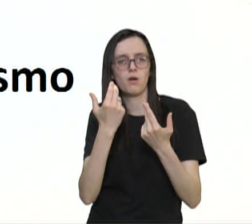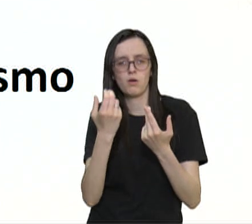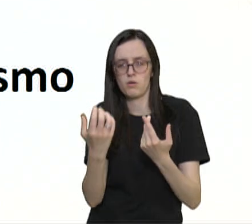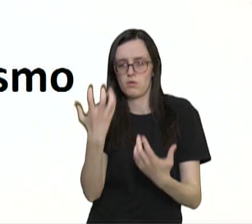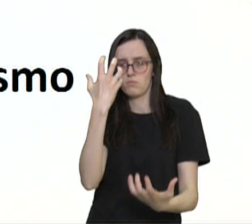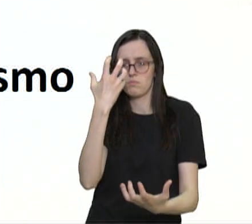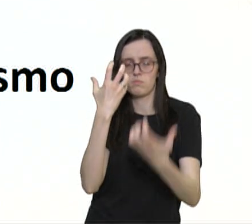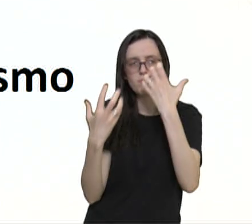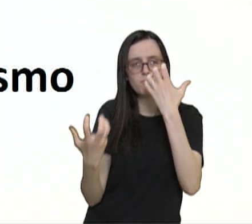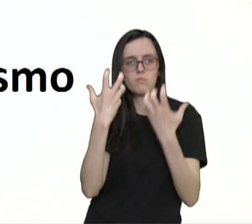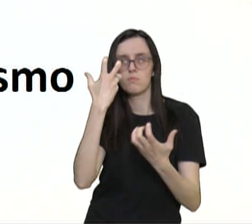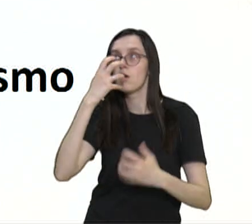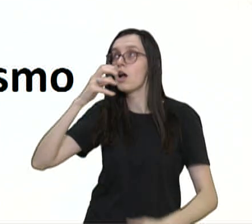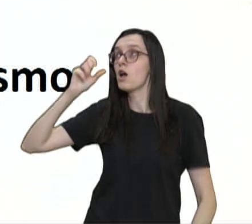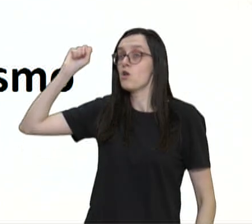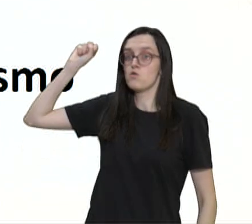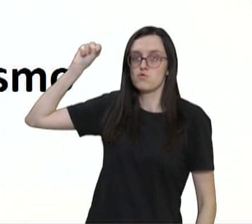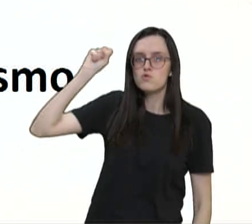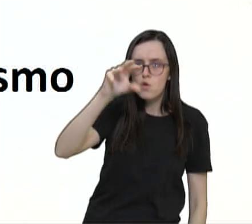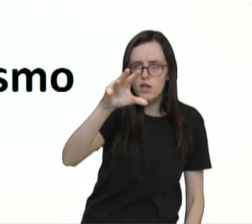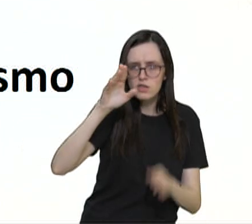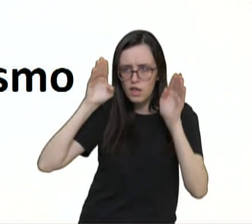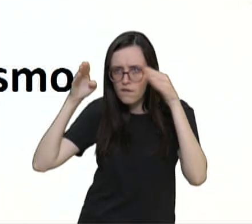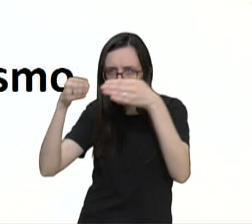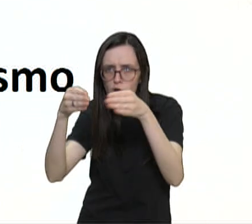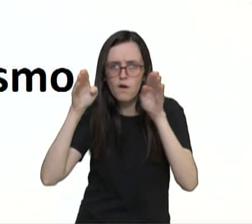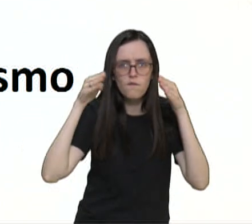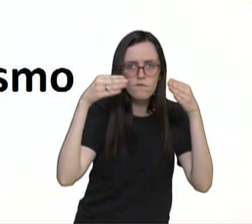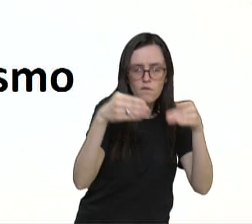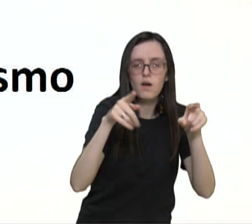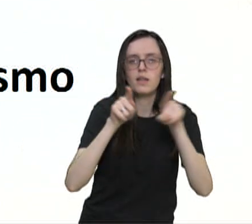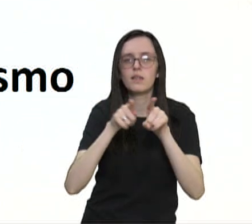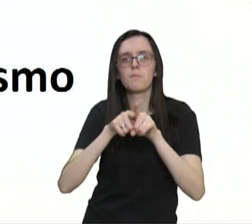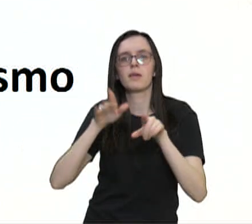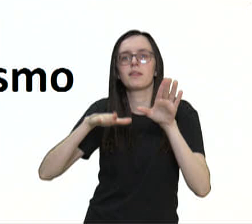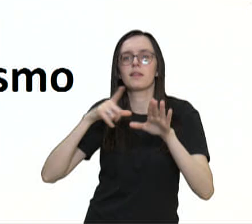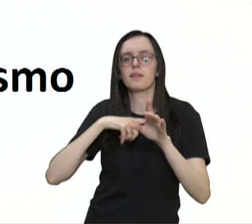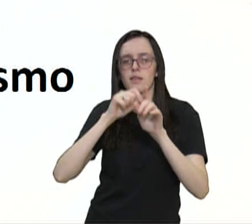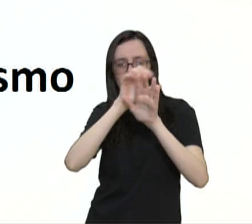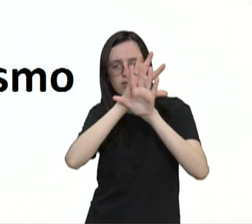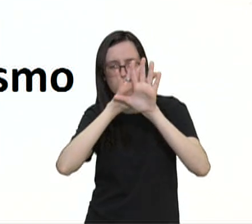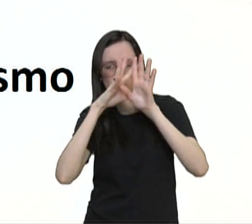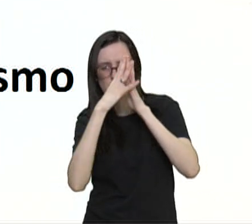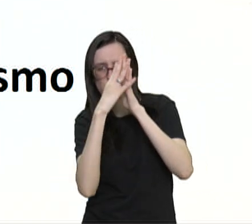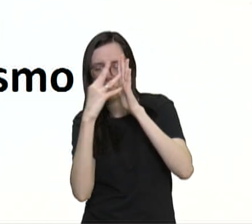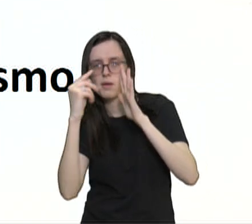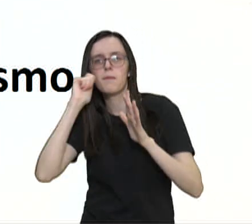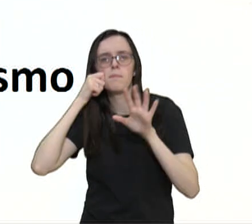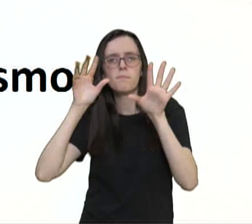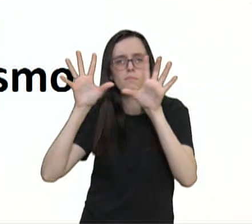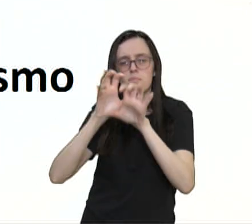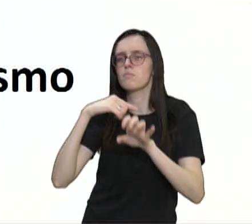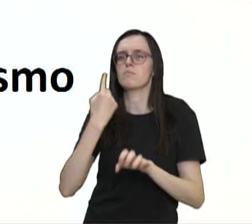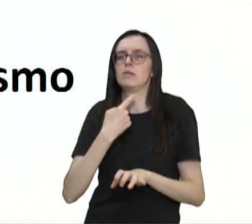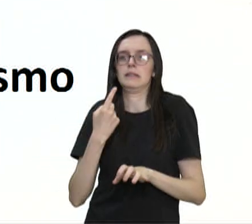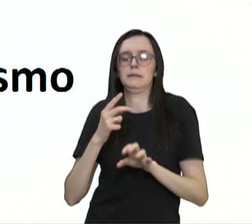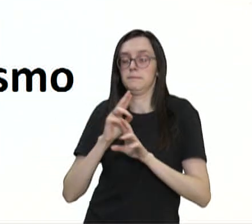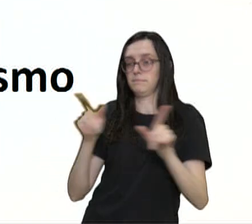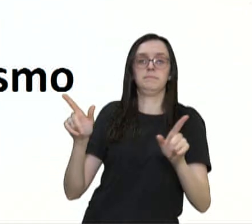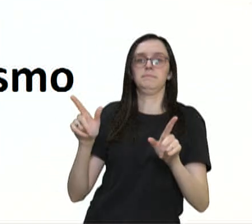sobre objetos e figuras, produzindo sombras inadmissíveis. De que movimento nós estamos